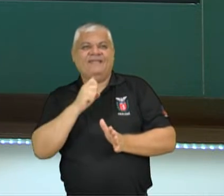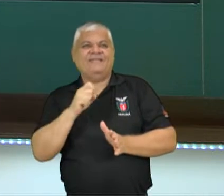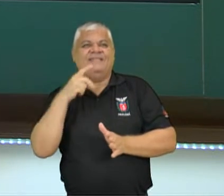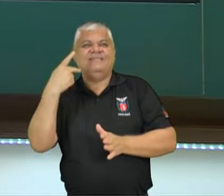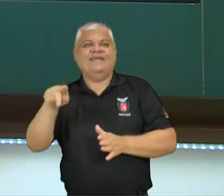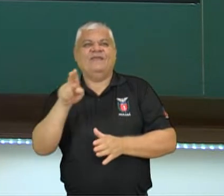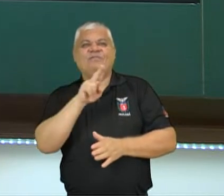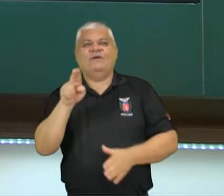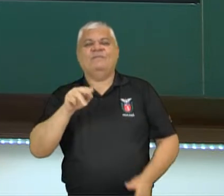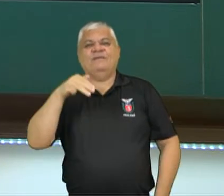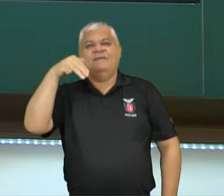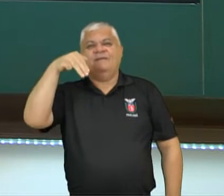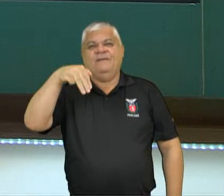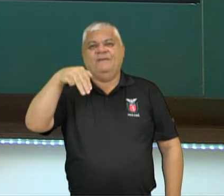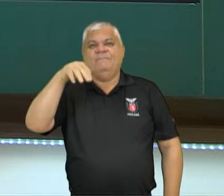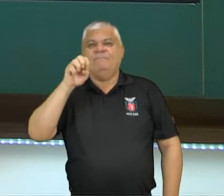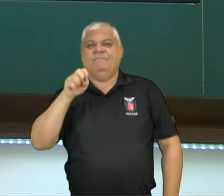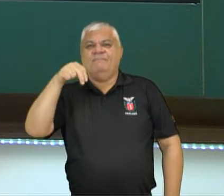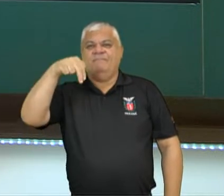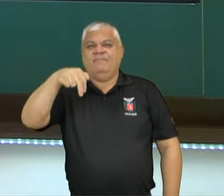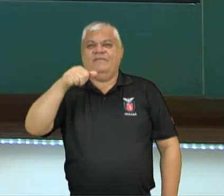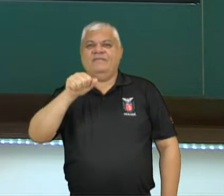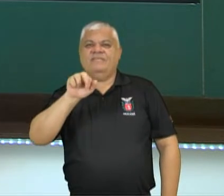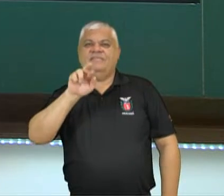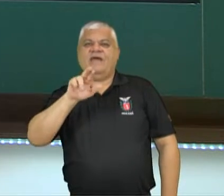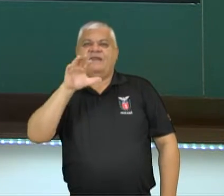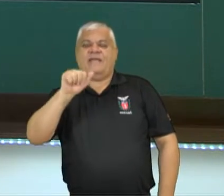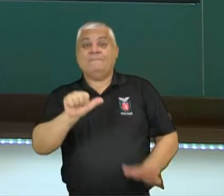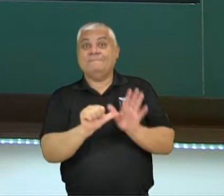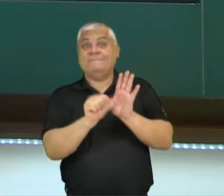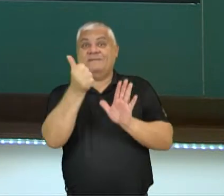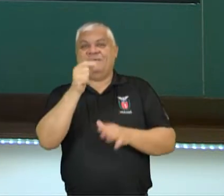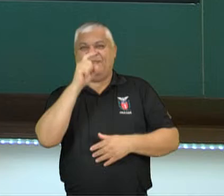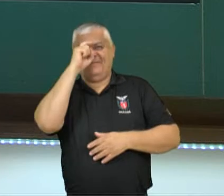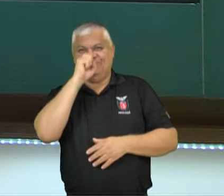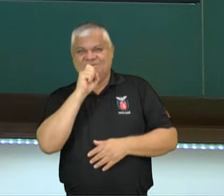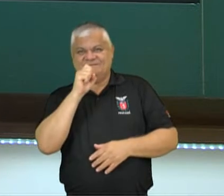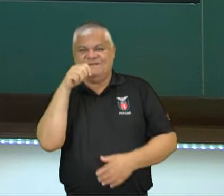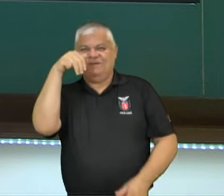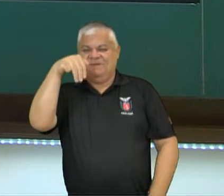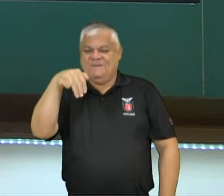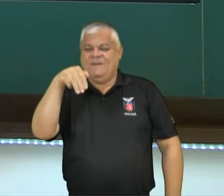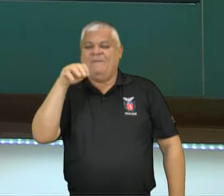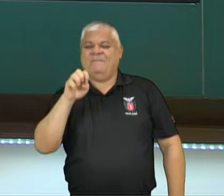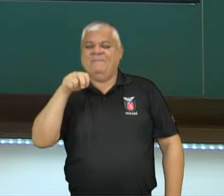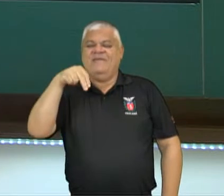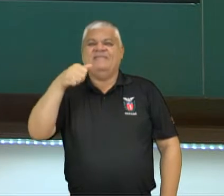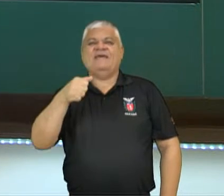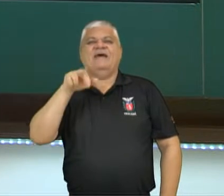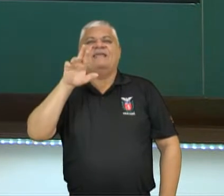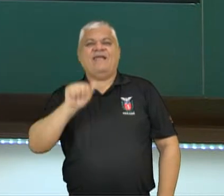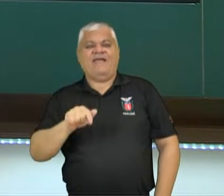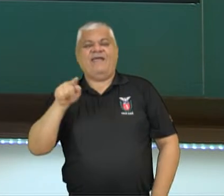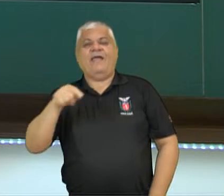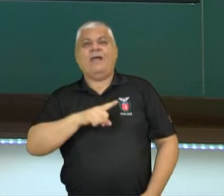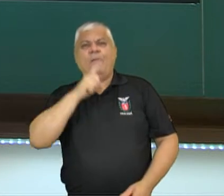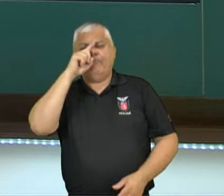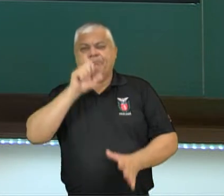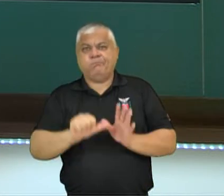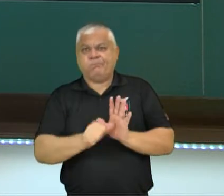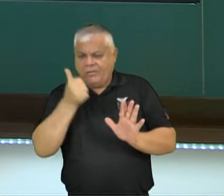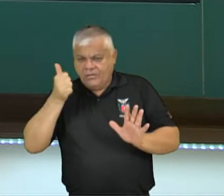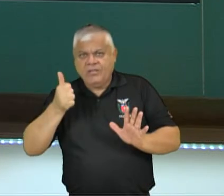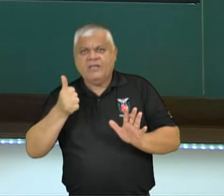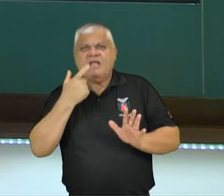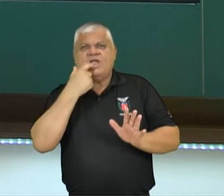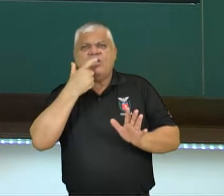vida da mulher, ela é chamada de menarca, tá? Então, ela vai menstruar e quando ela menstruar,